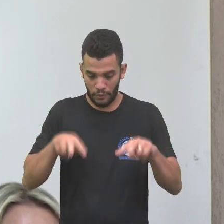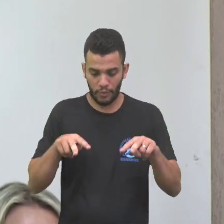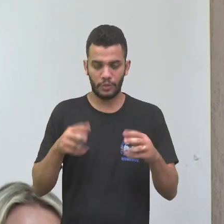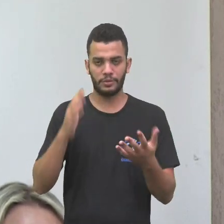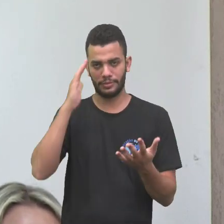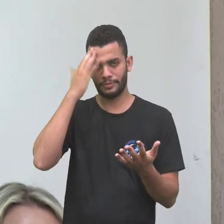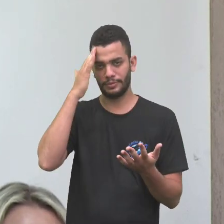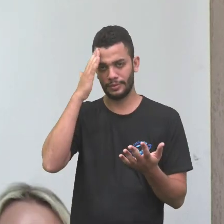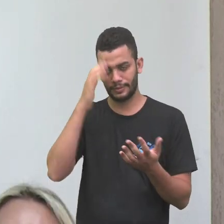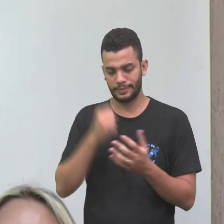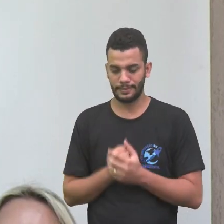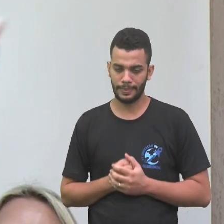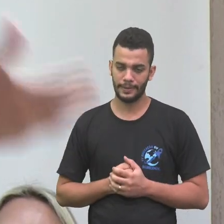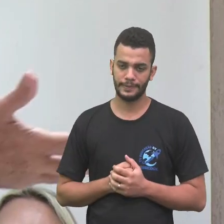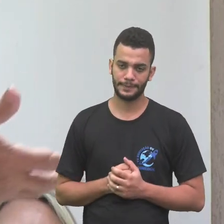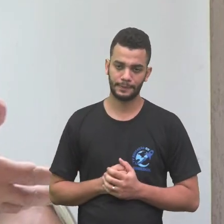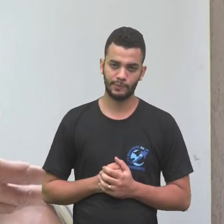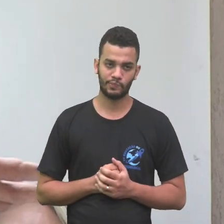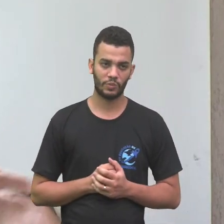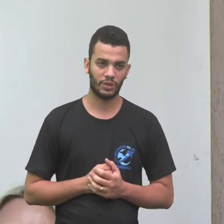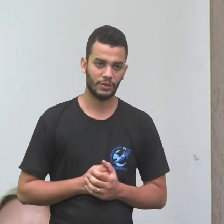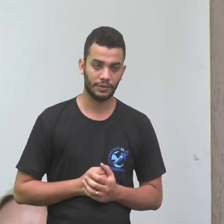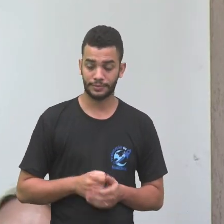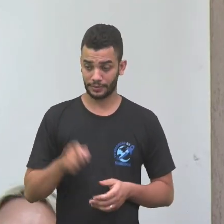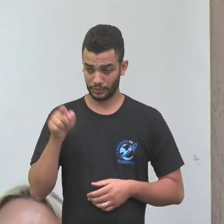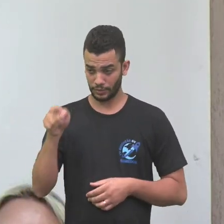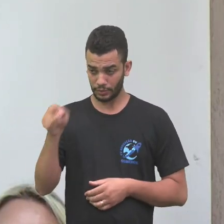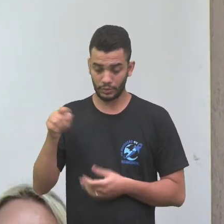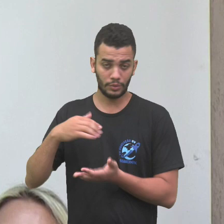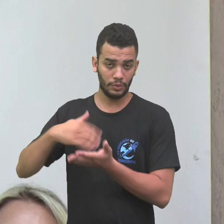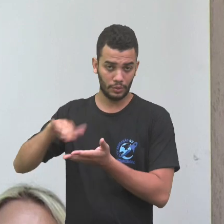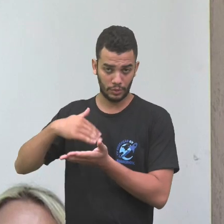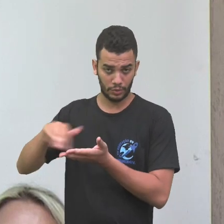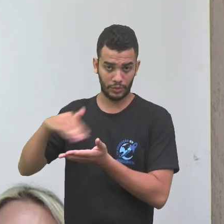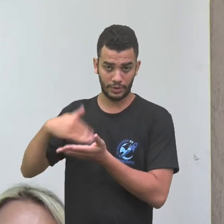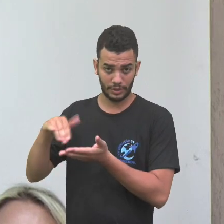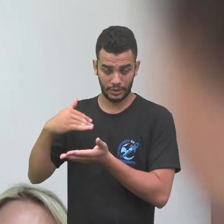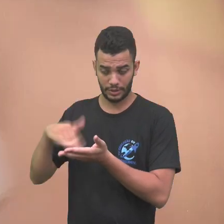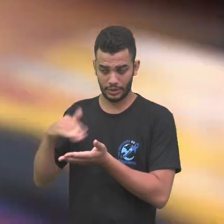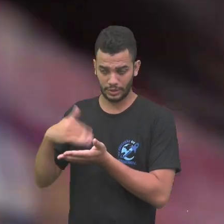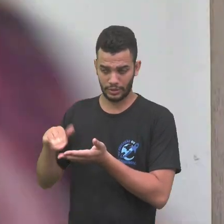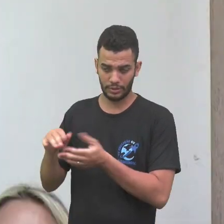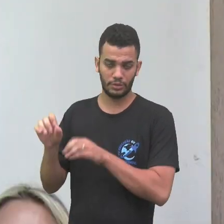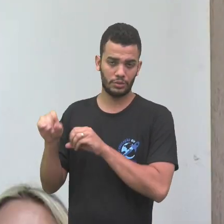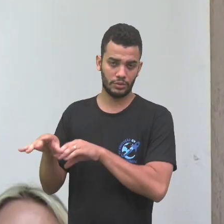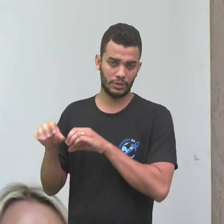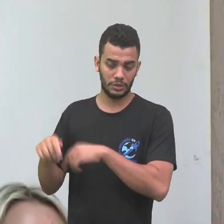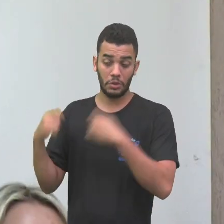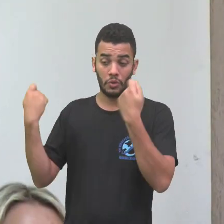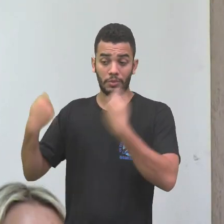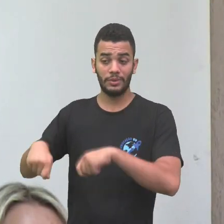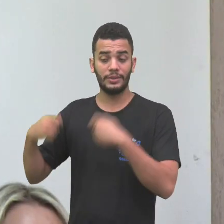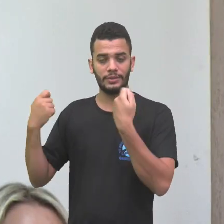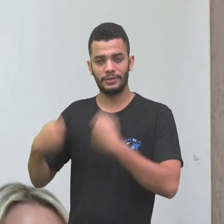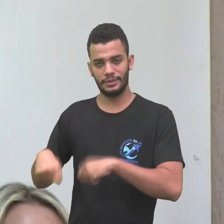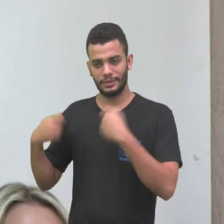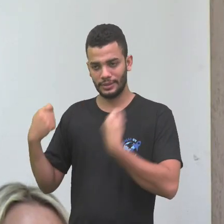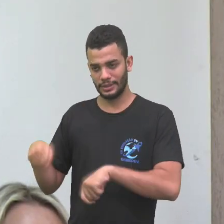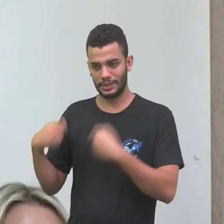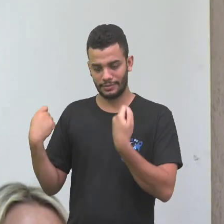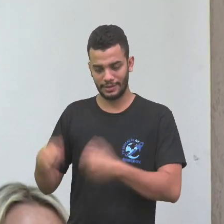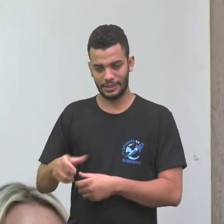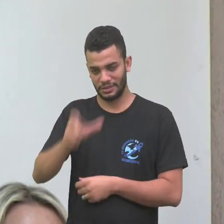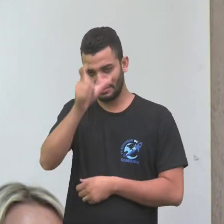educação. Mas ele também não conseguiria sem vocês. Então, cada um de vocês aqui são muito importantes para tudo que